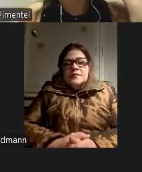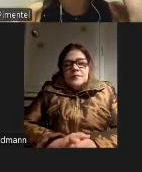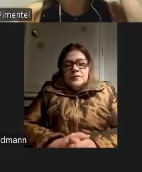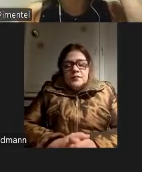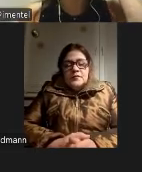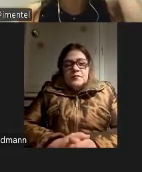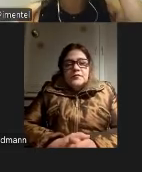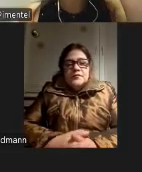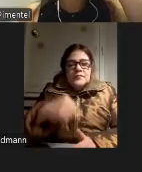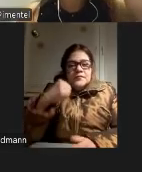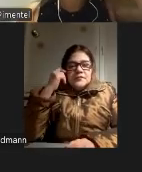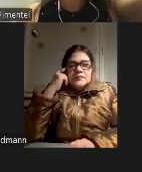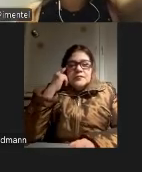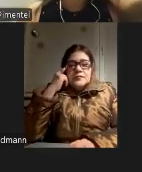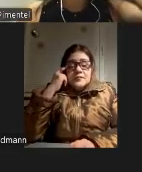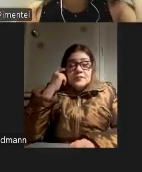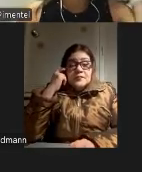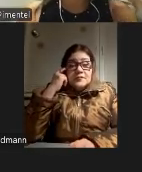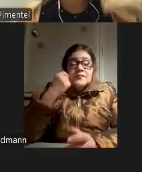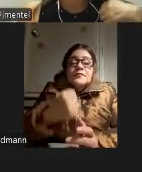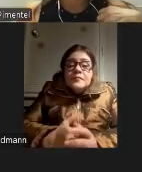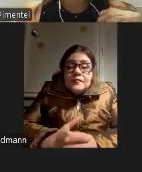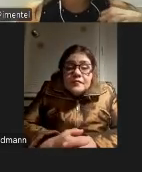escrito orange, né?